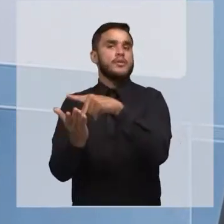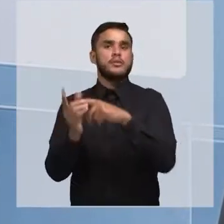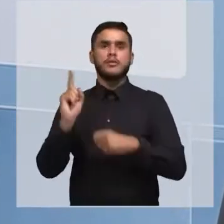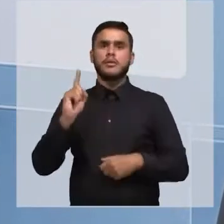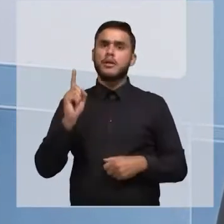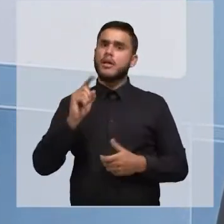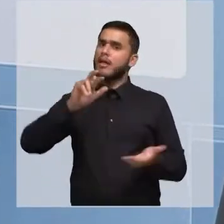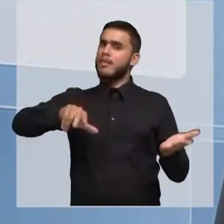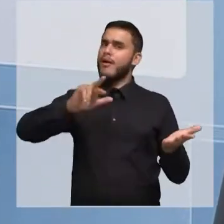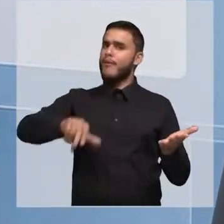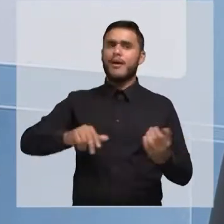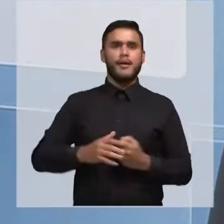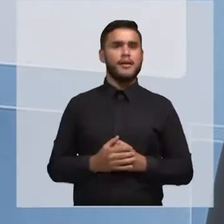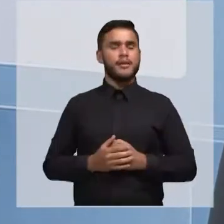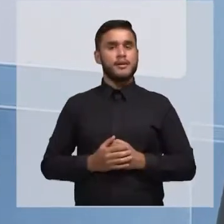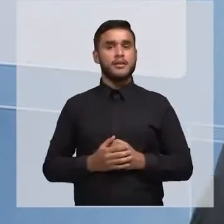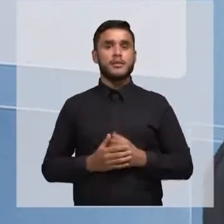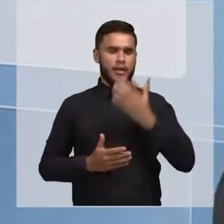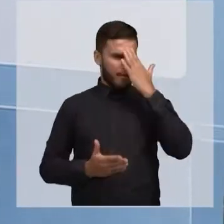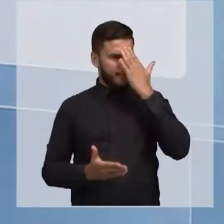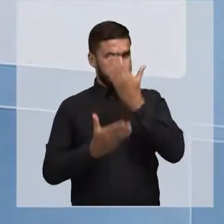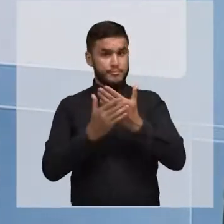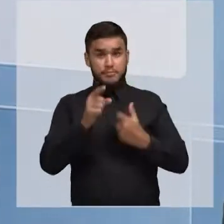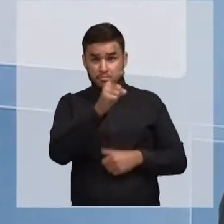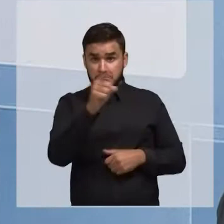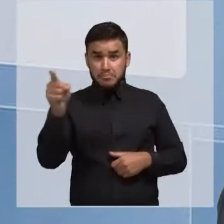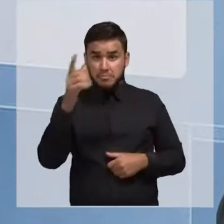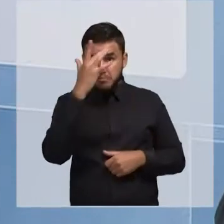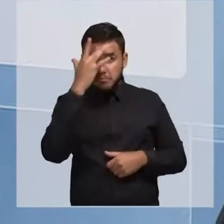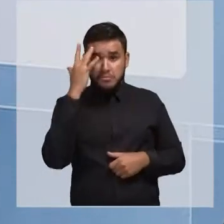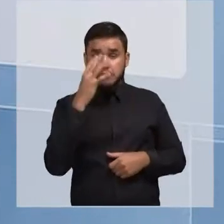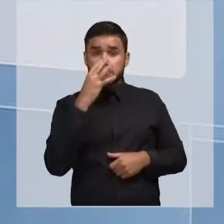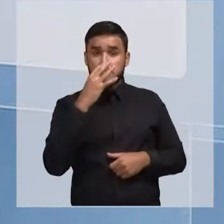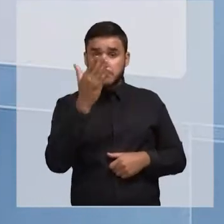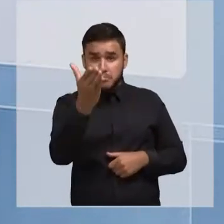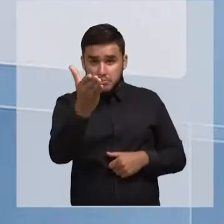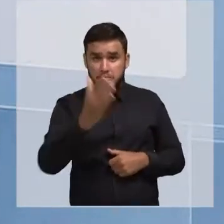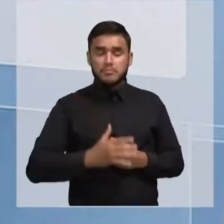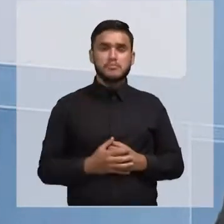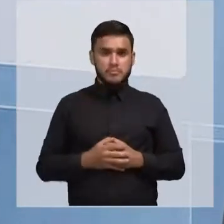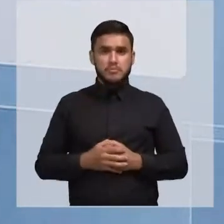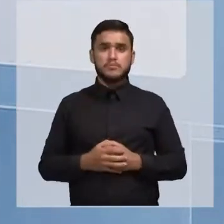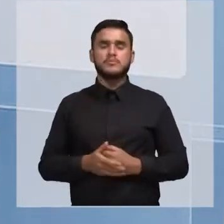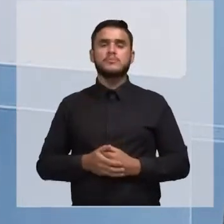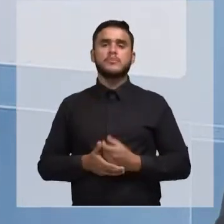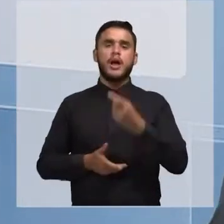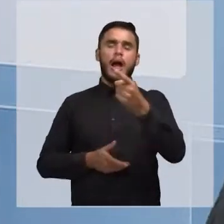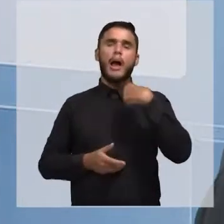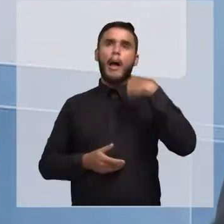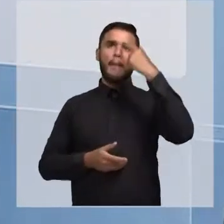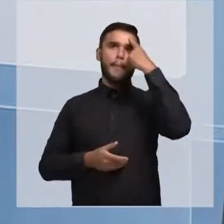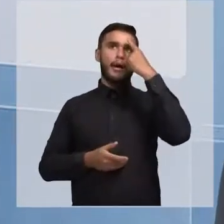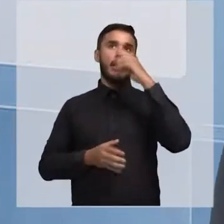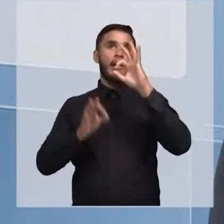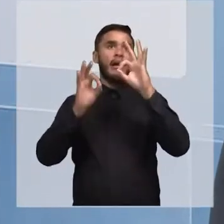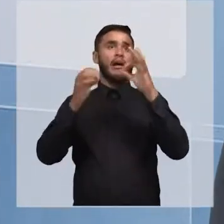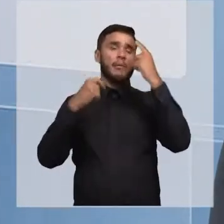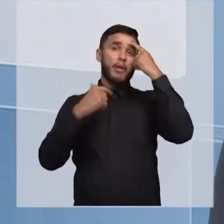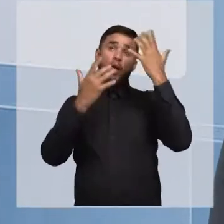justamente porque eles têm uma crença que você que está me escutando aqui agora, meu telespectador, tem a memória